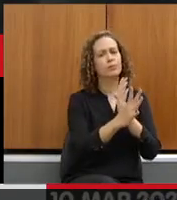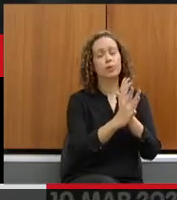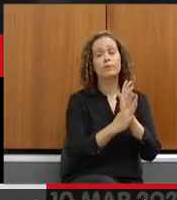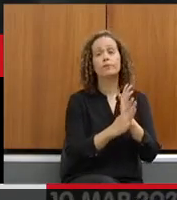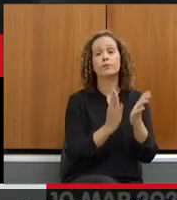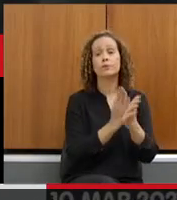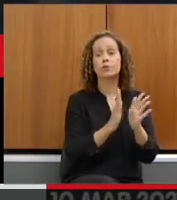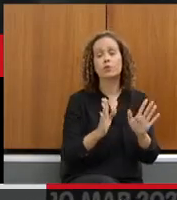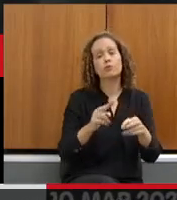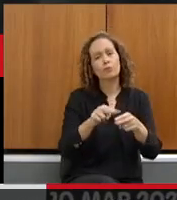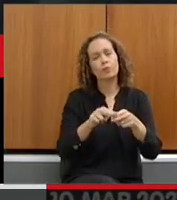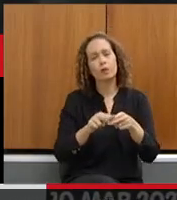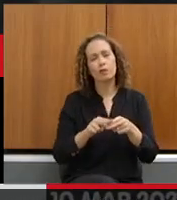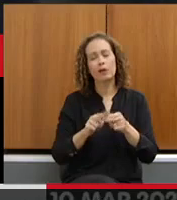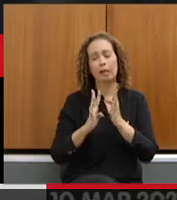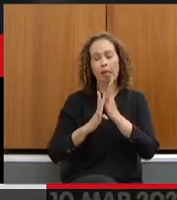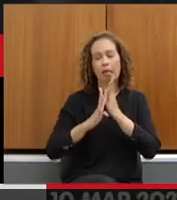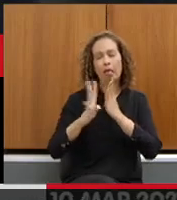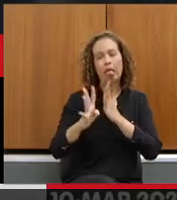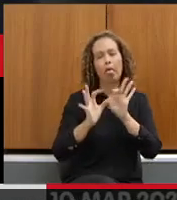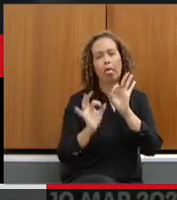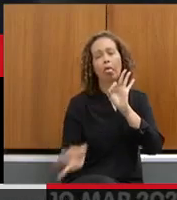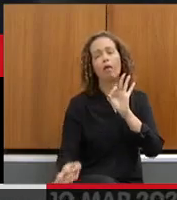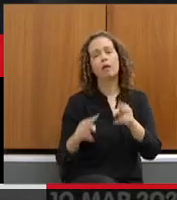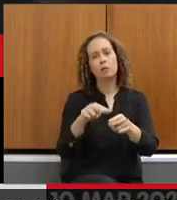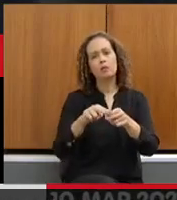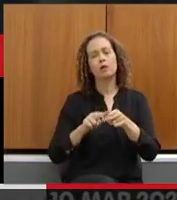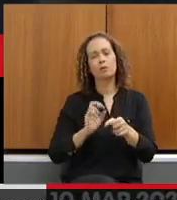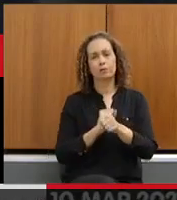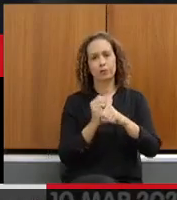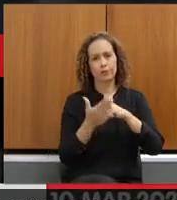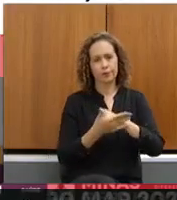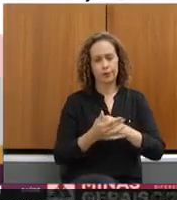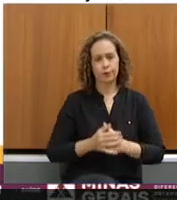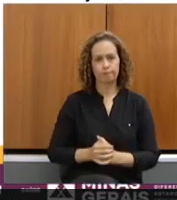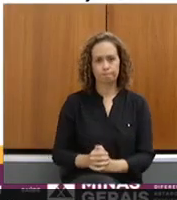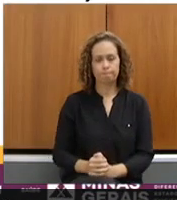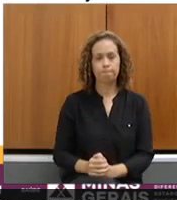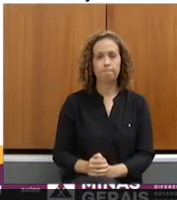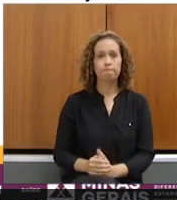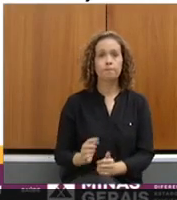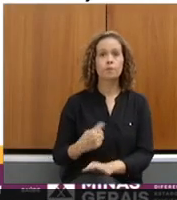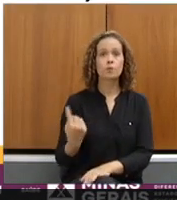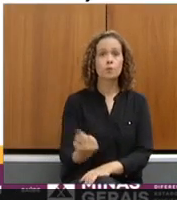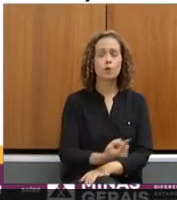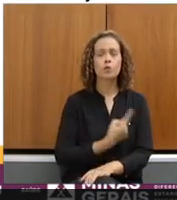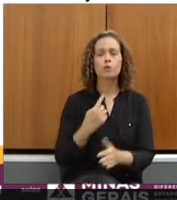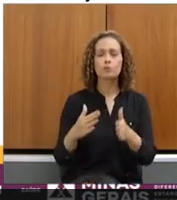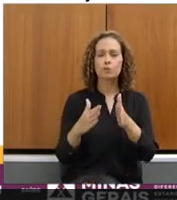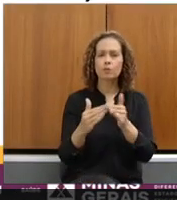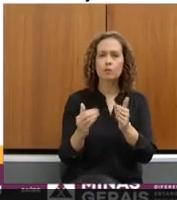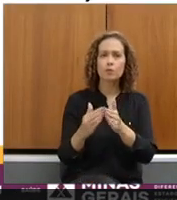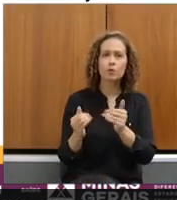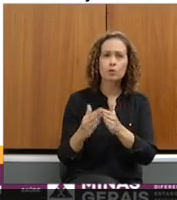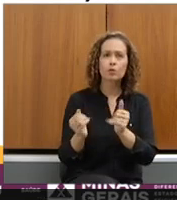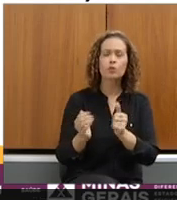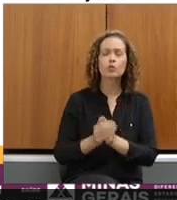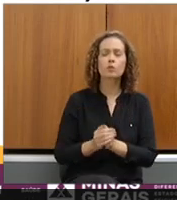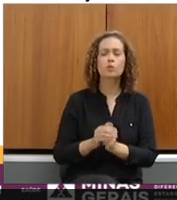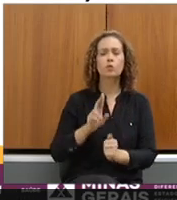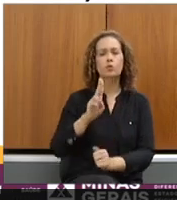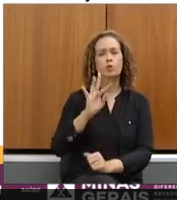por causa da com vídeo em relação ao investimento Estadual nós fizemos aquisição de kits de leitos de UTI